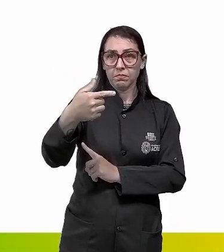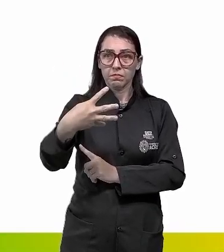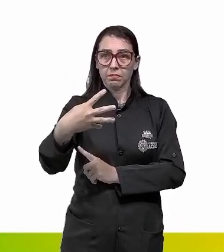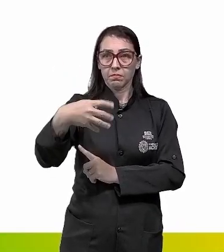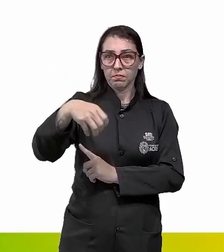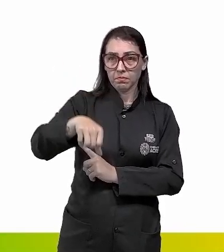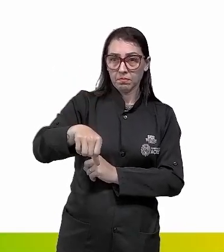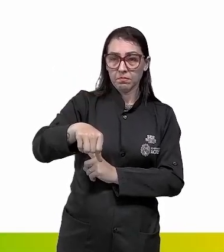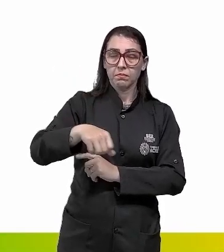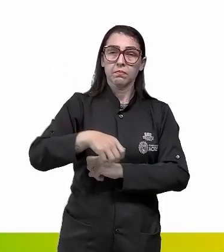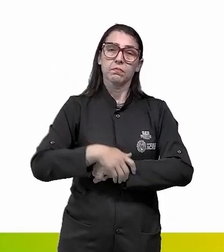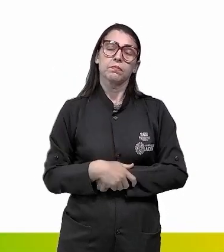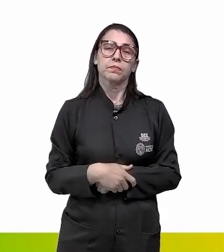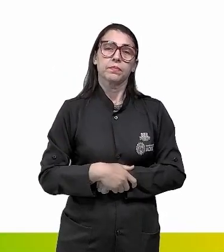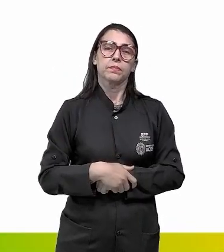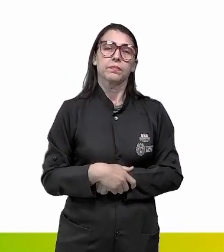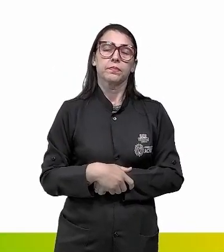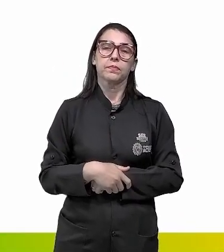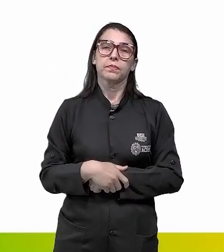49.